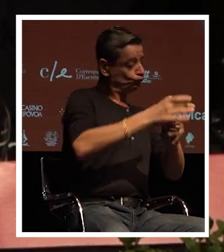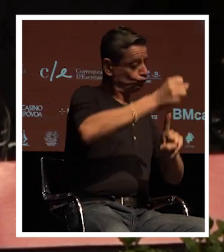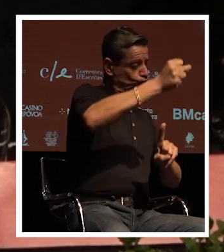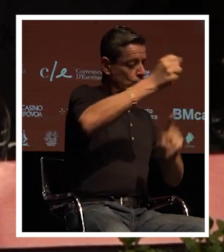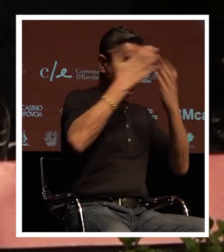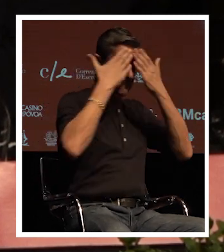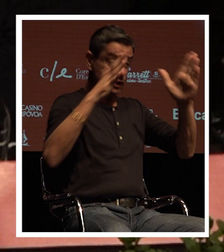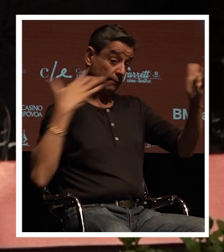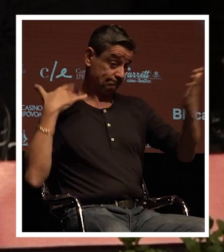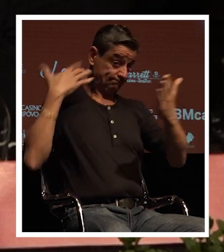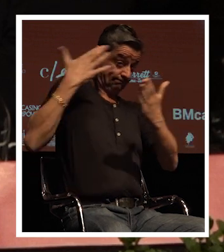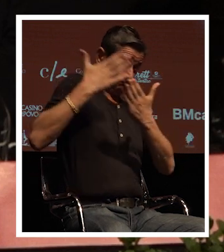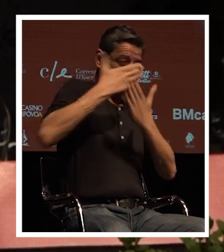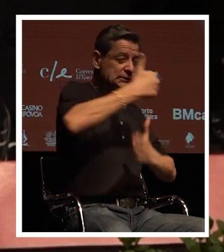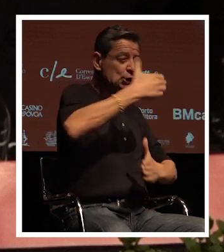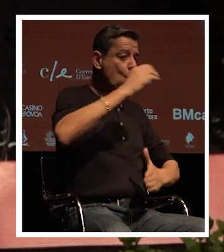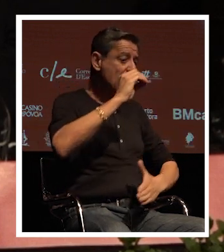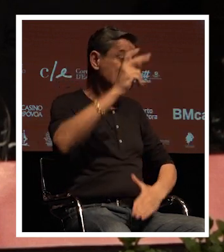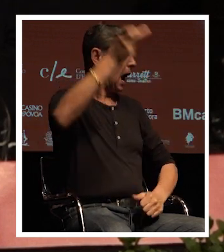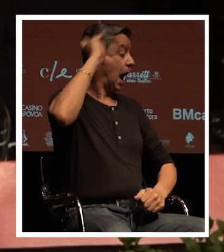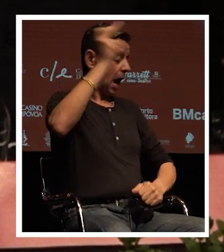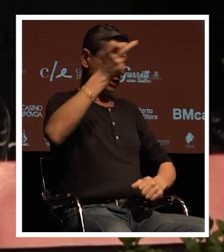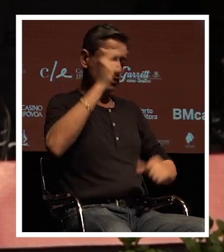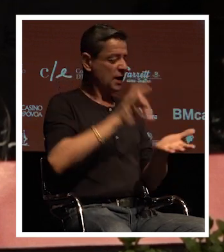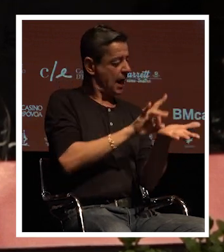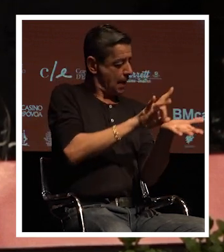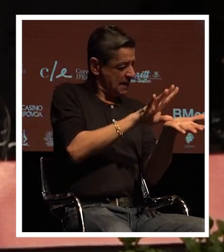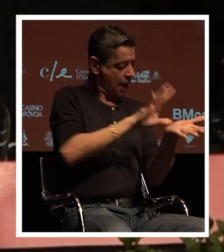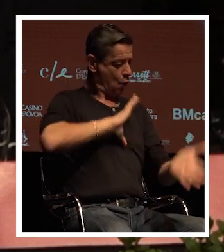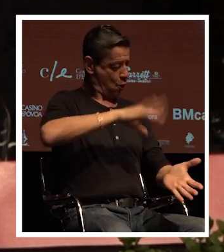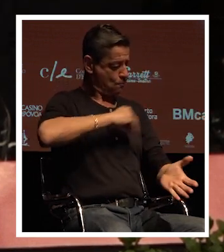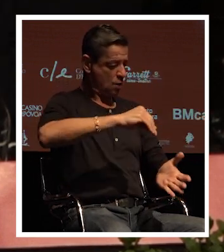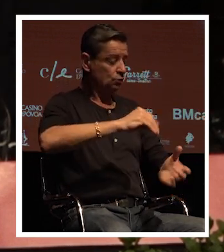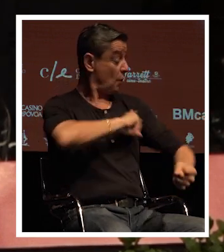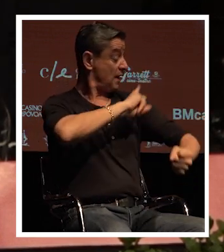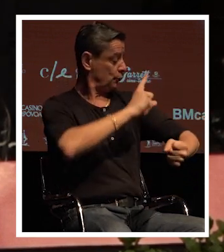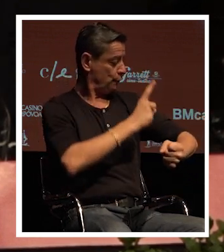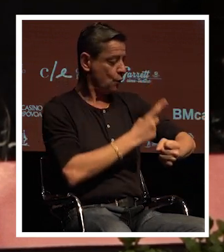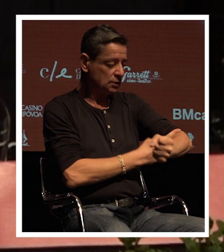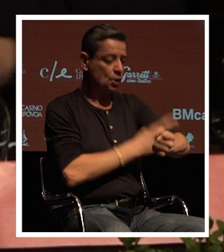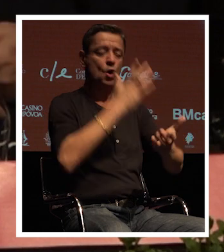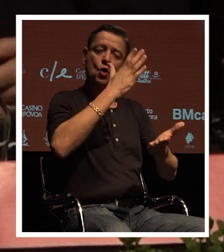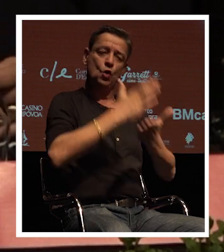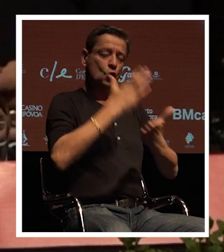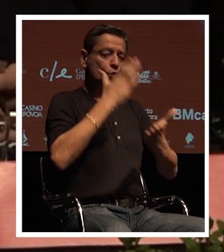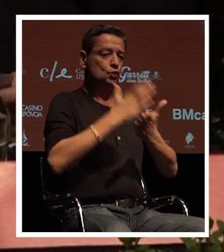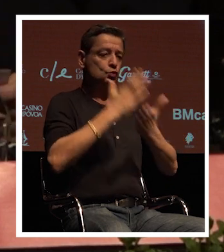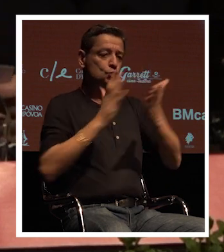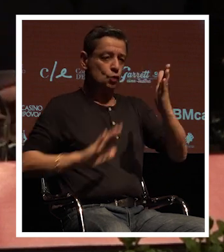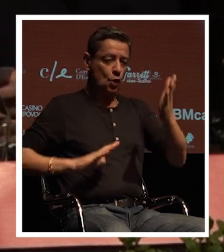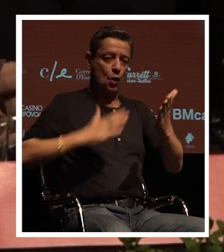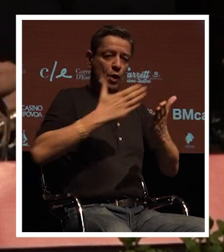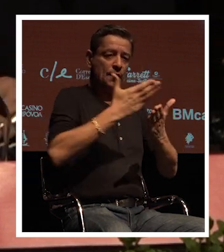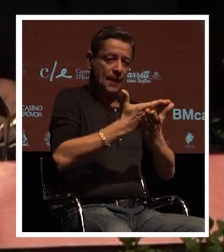a 50 anos tivesse eliminado do mundo todas as forças sinistras se só servimos para engrossar a